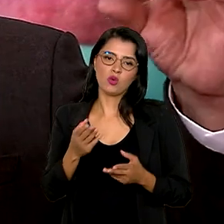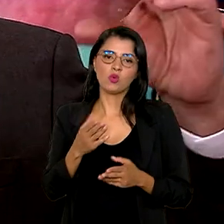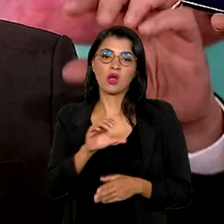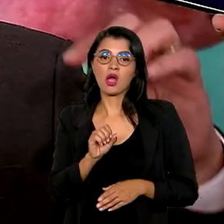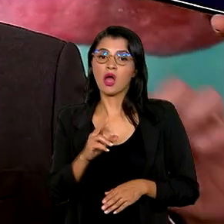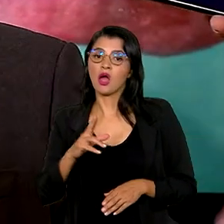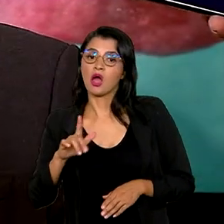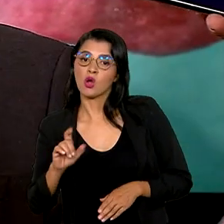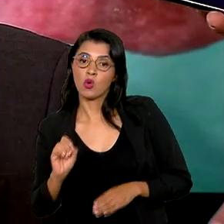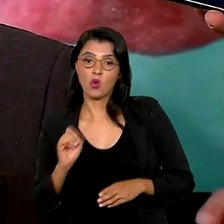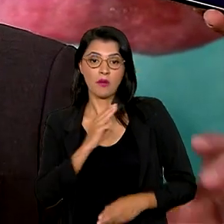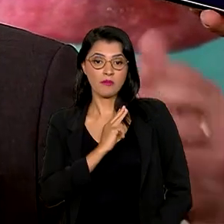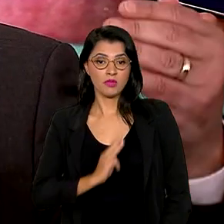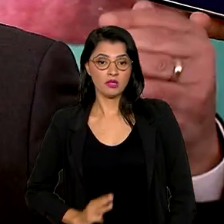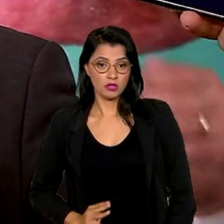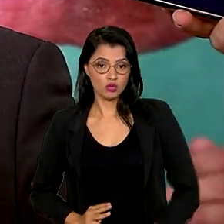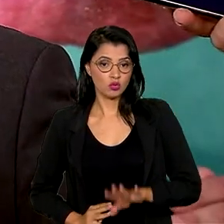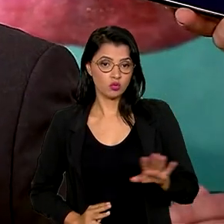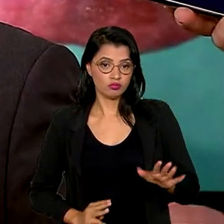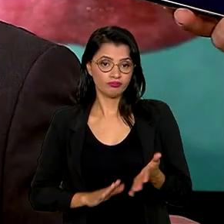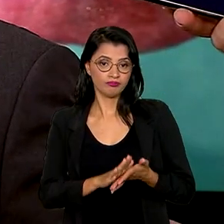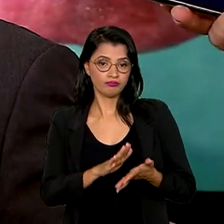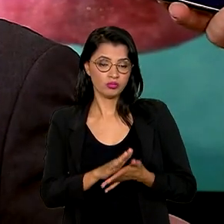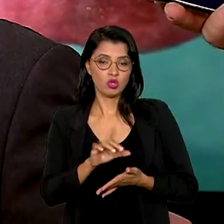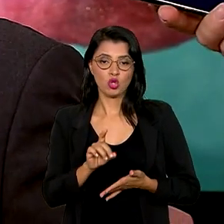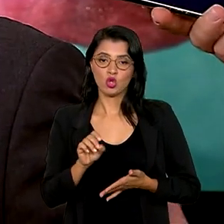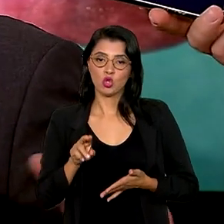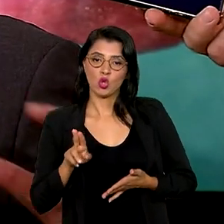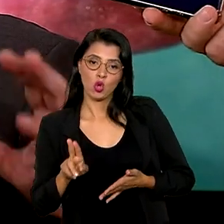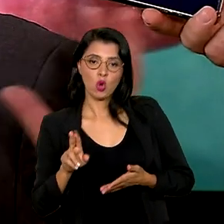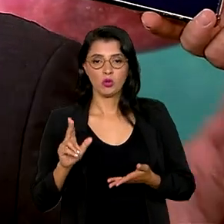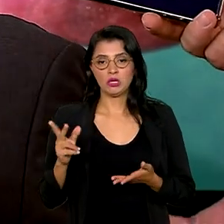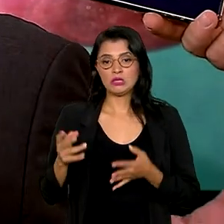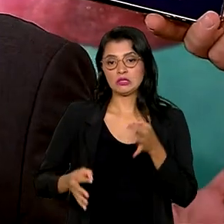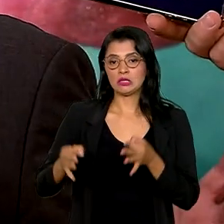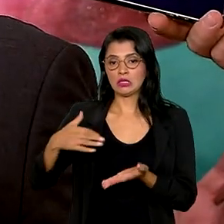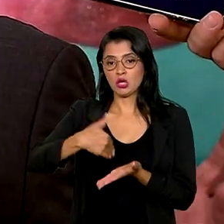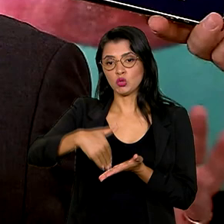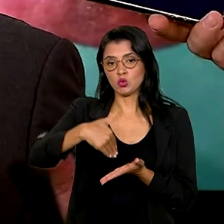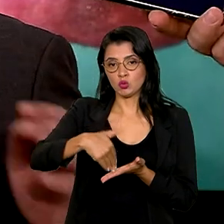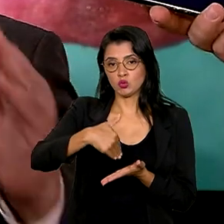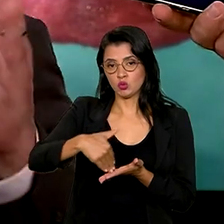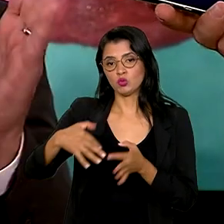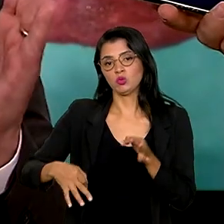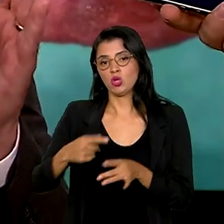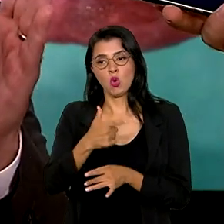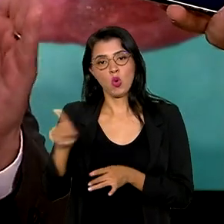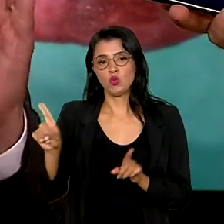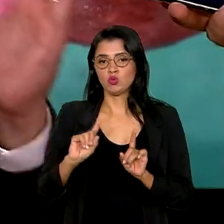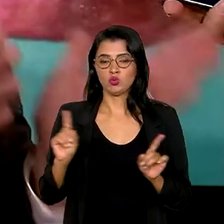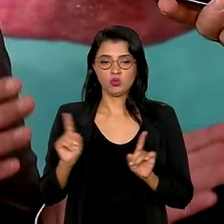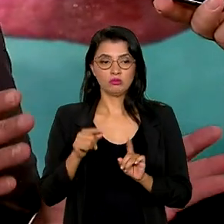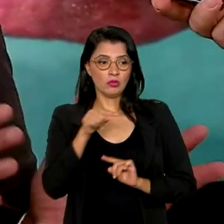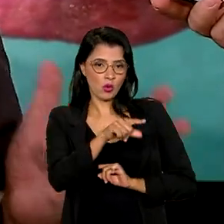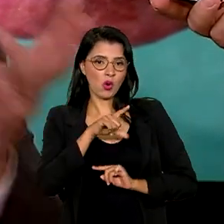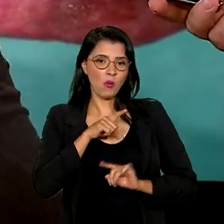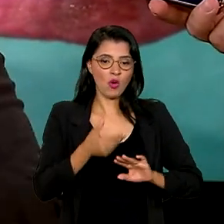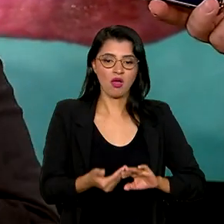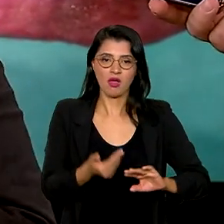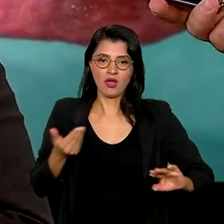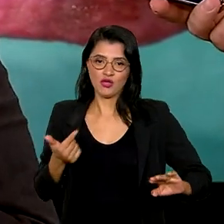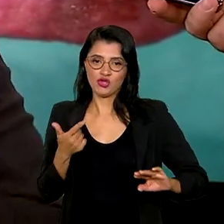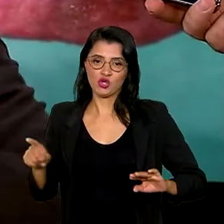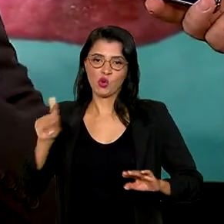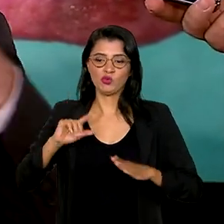e de secretária executivo se eu não me engano os outros não foram publicados ele como ele é um desmembramento do